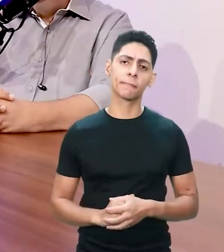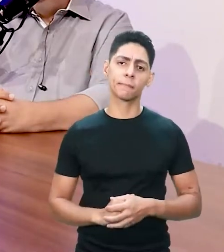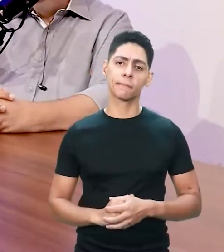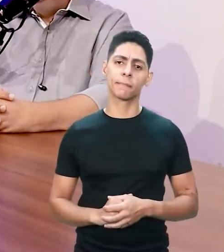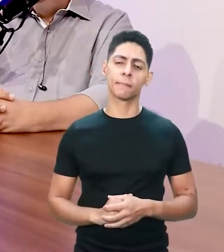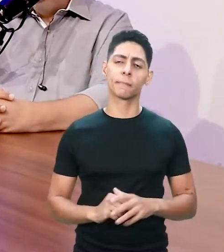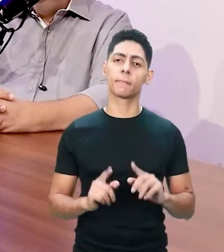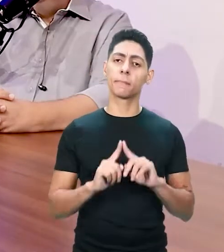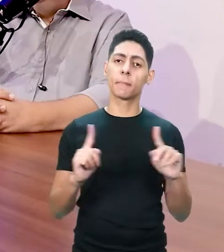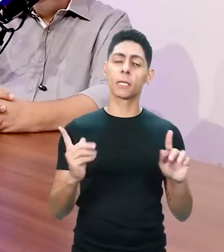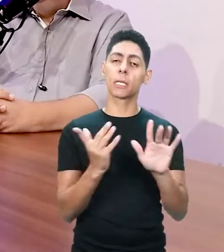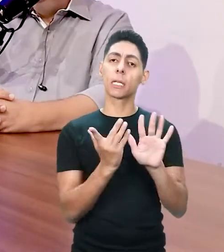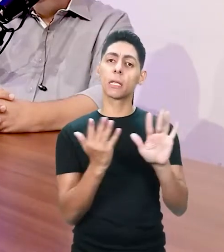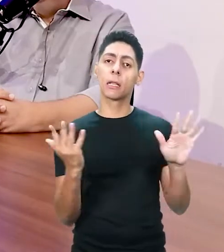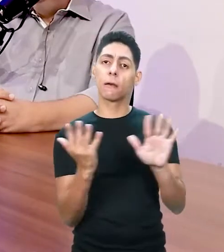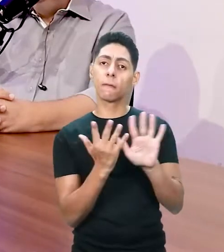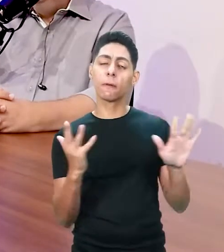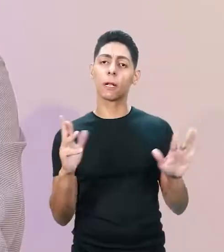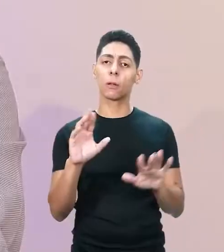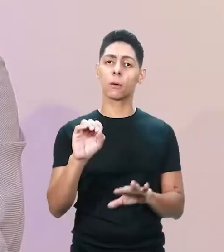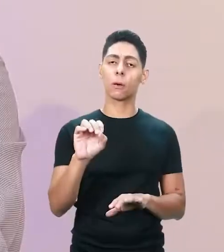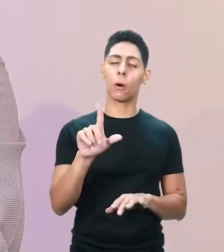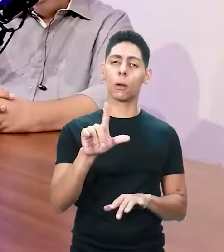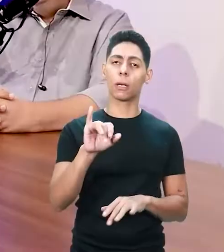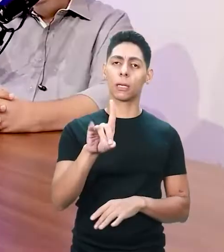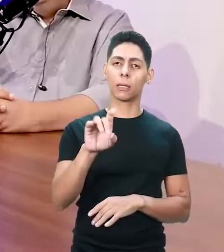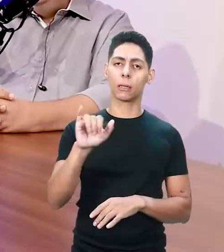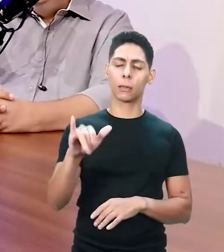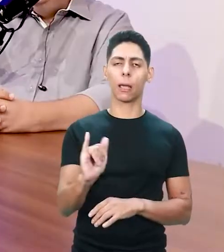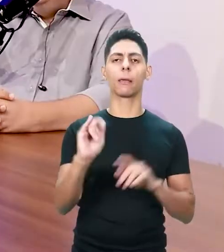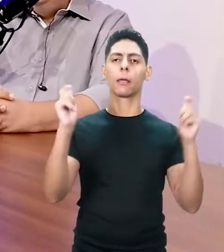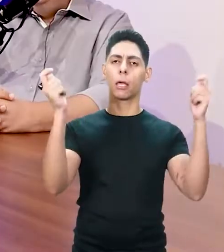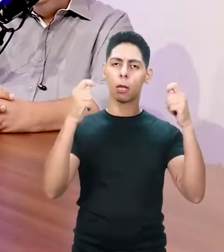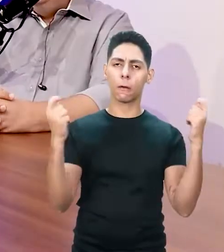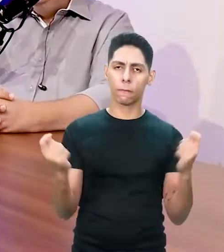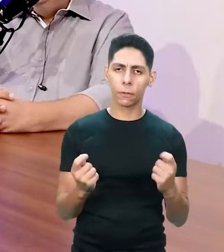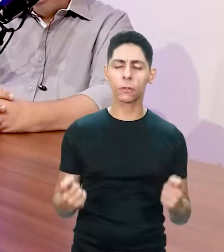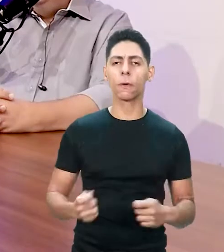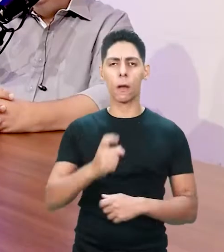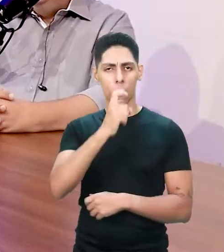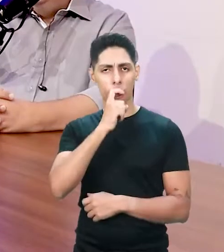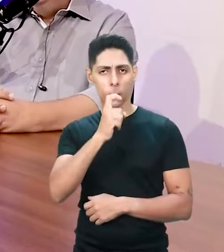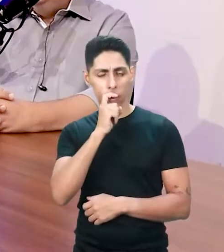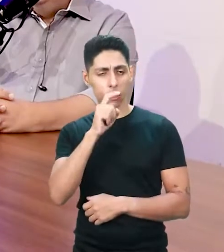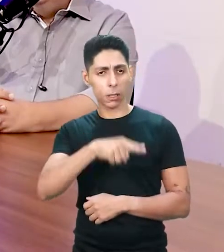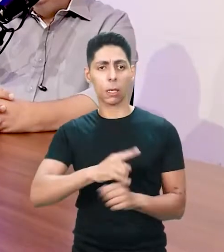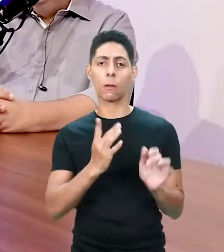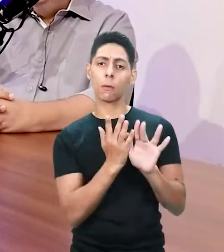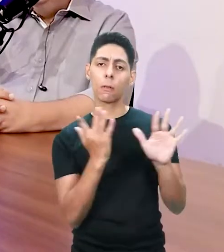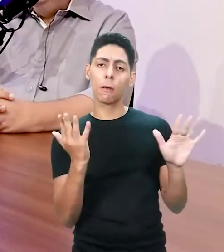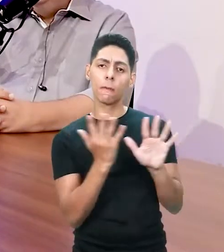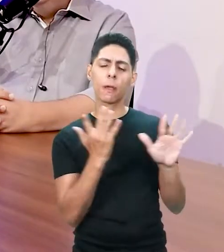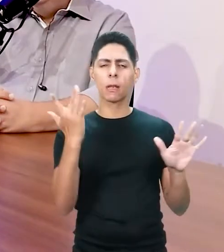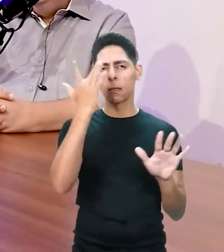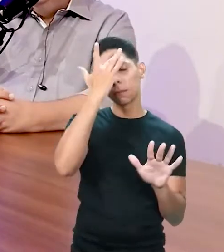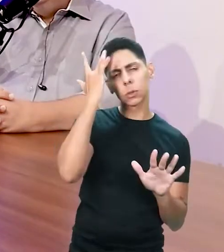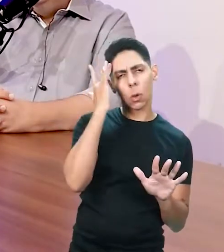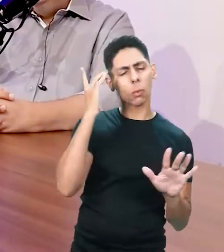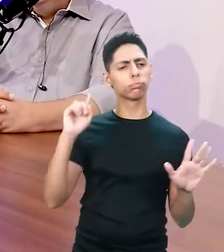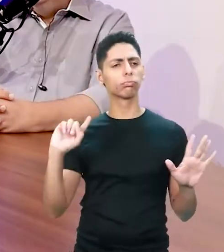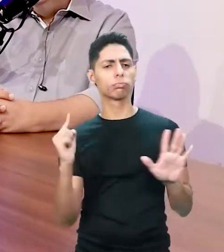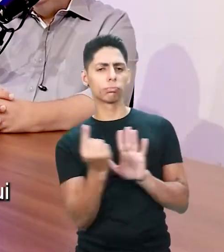na fila do Holiday on Ice, do Festival do Gelo. Na fila, cara, tumulto, fila e